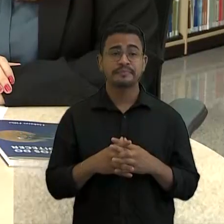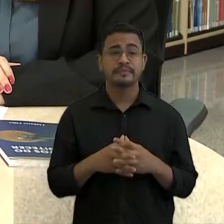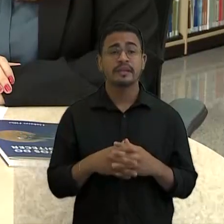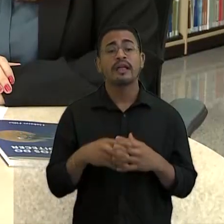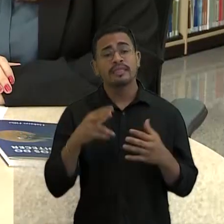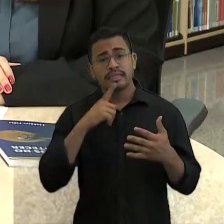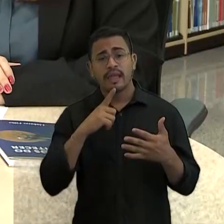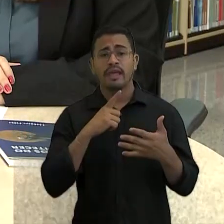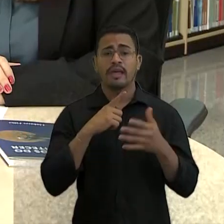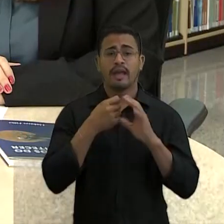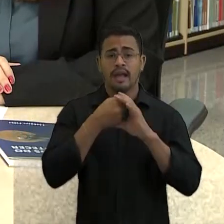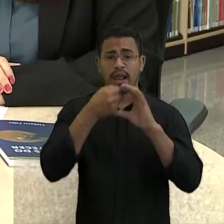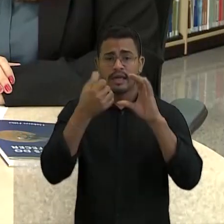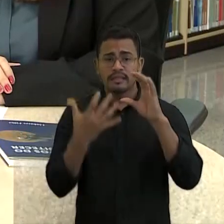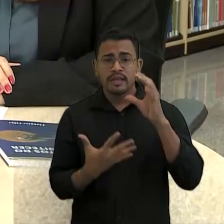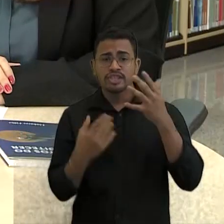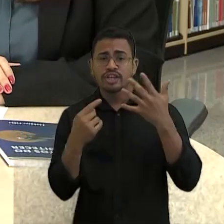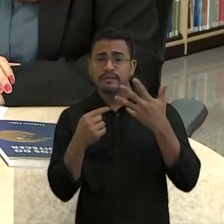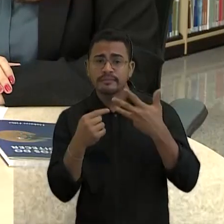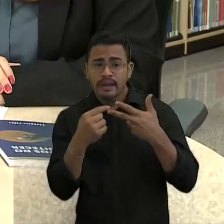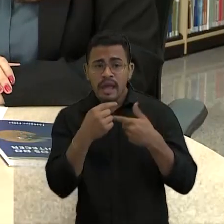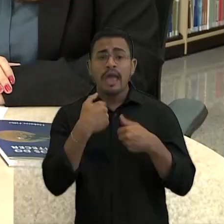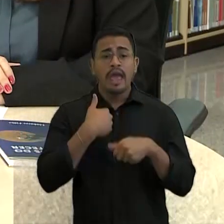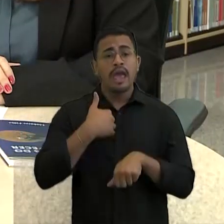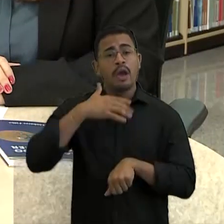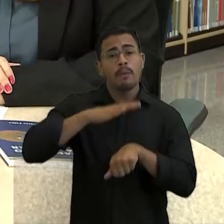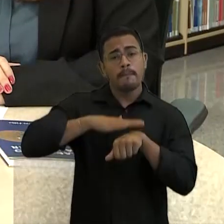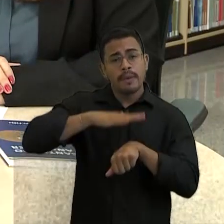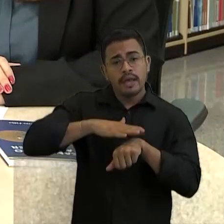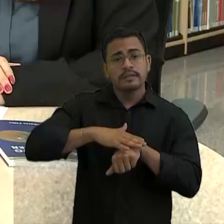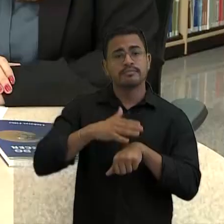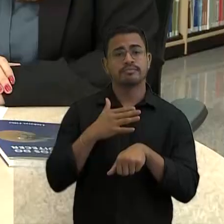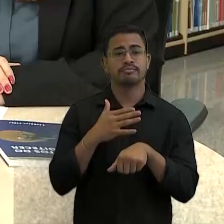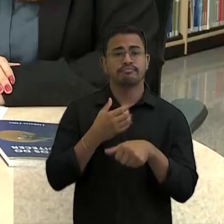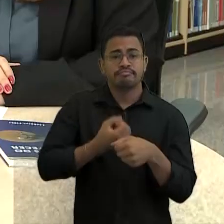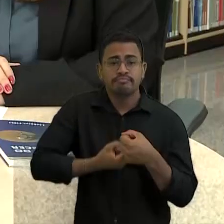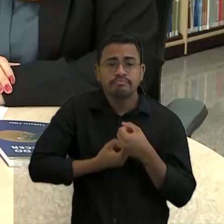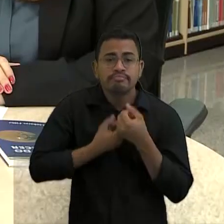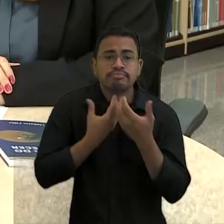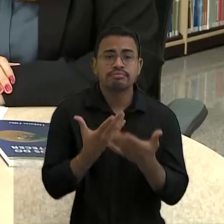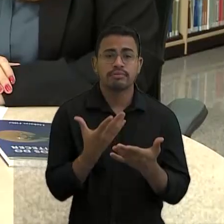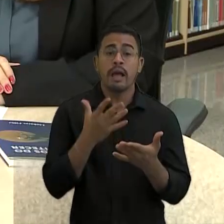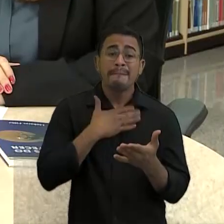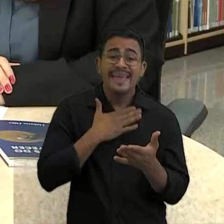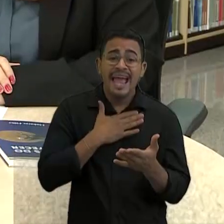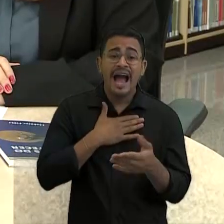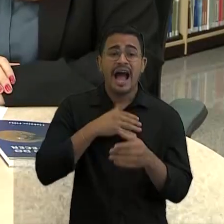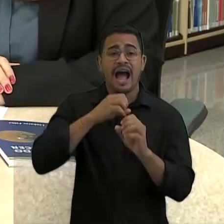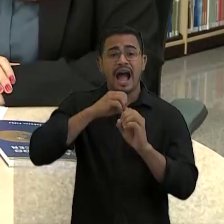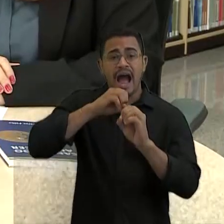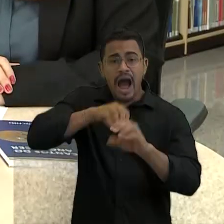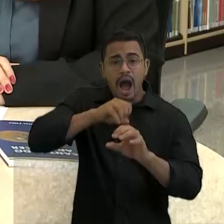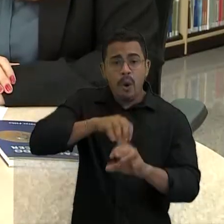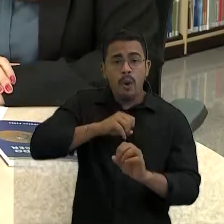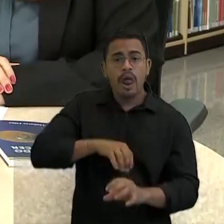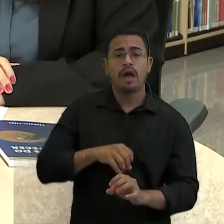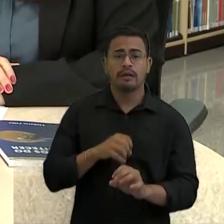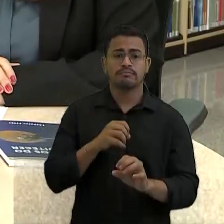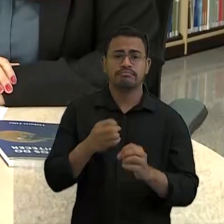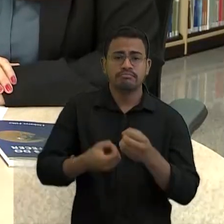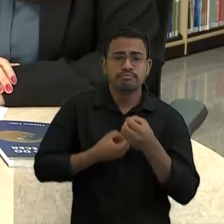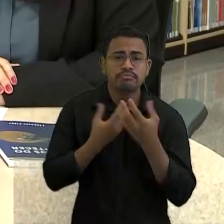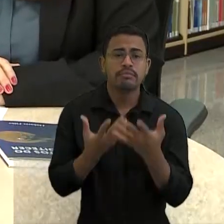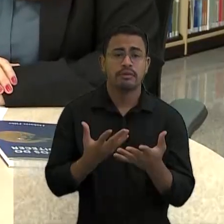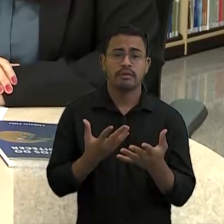elementos que eu transmiti nas minhas aulas, e eu tive a honra de